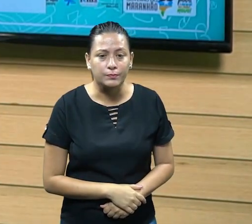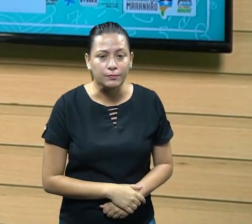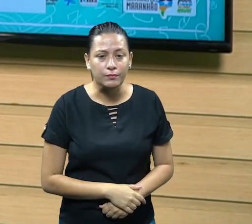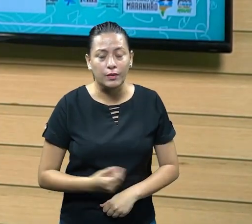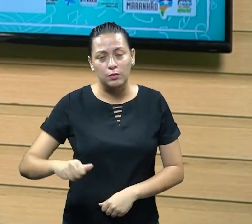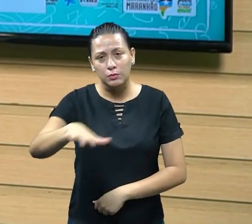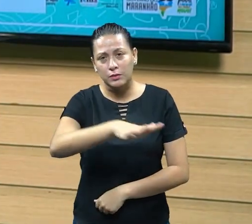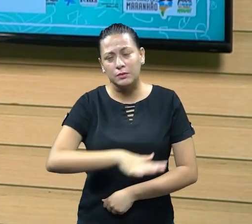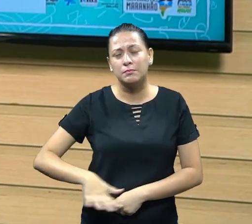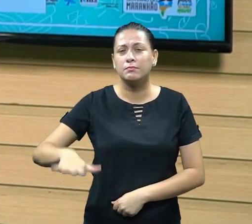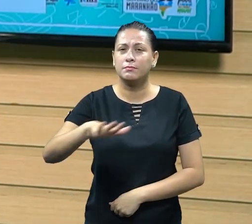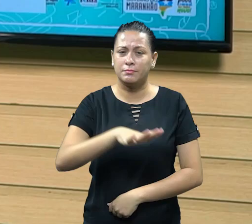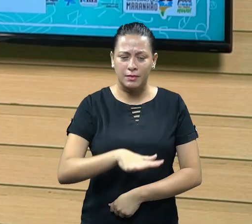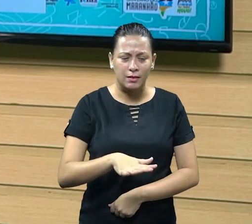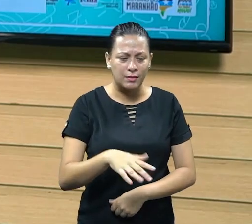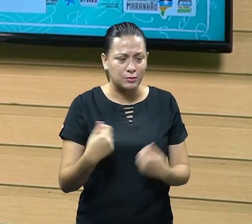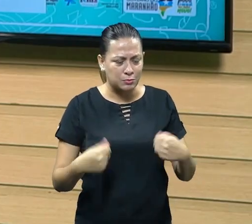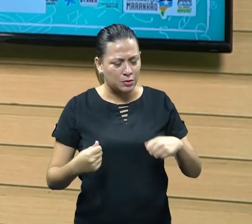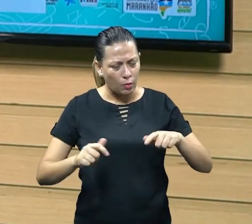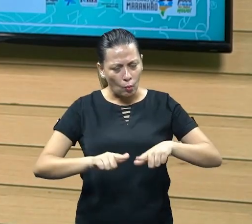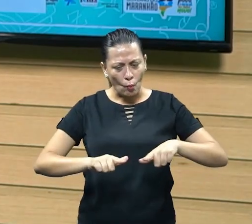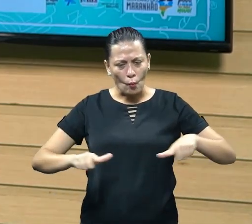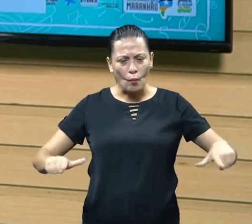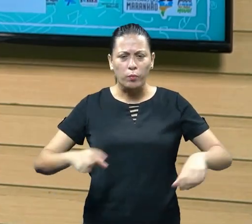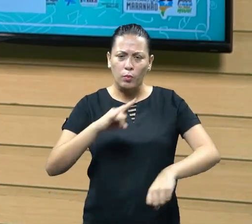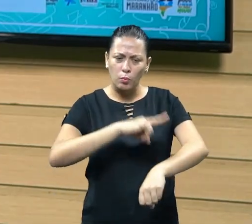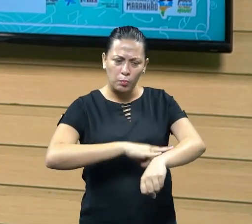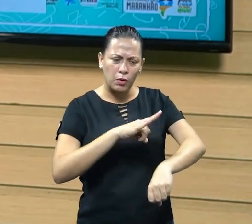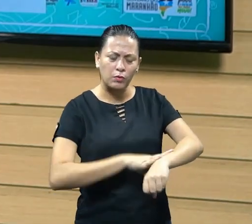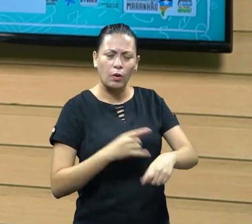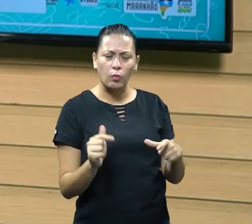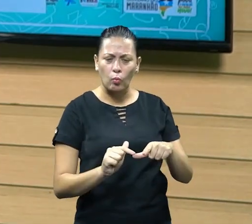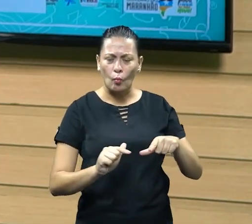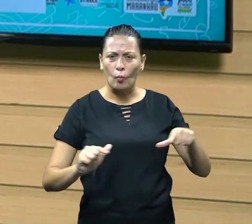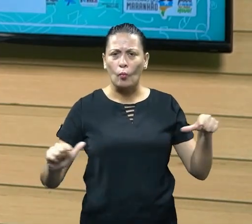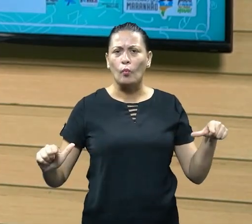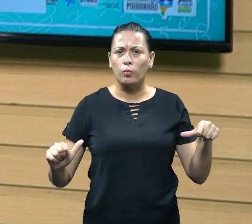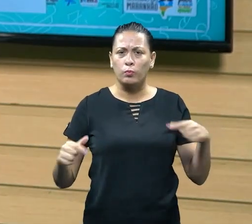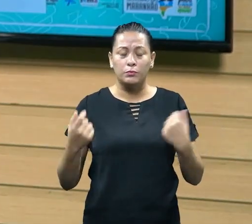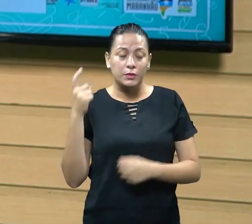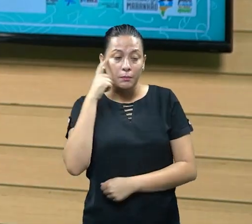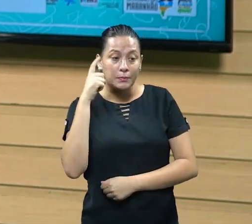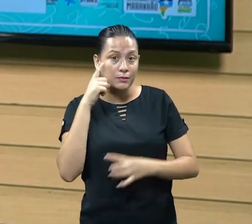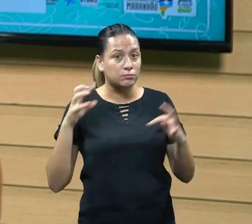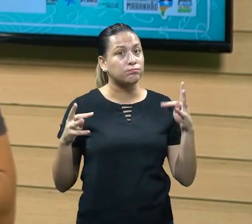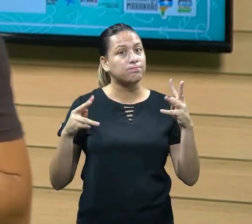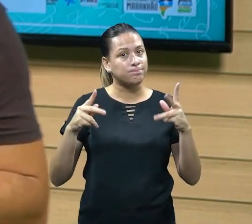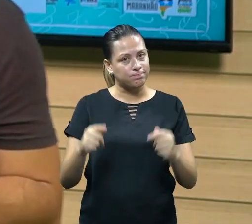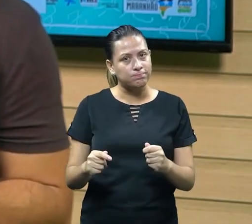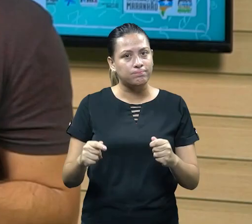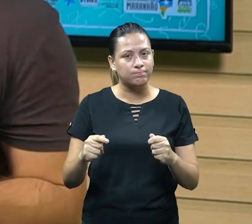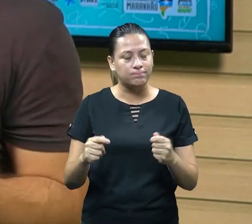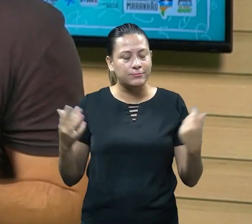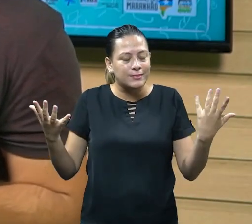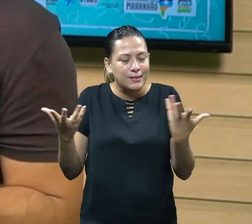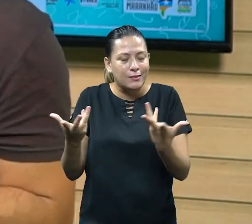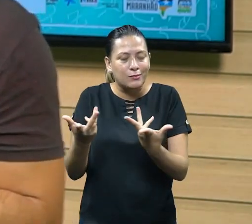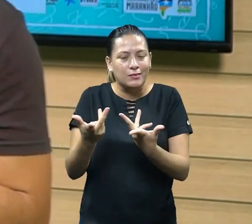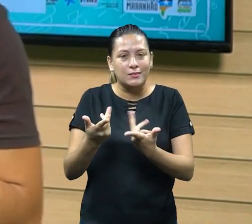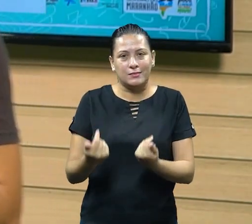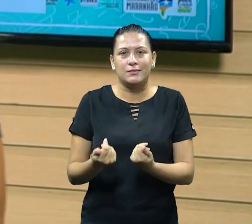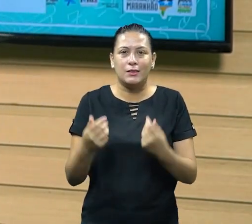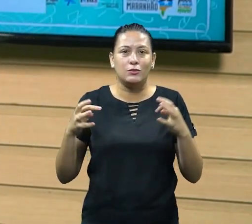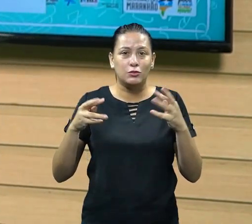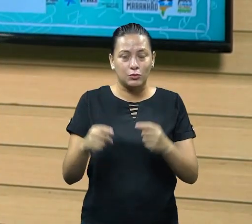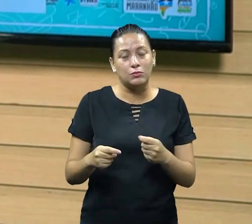espaço físico não é higienizado, não é limpo, se não tem um banheiro higienizado. Né? Então eu tenho que pensar em todos os detalhes dessa questão da qualidade. Isso faz até